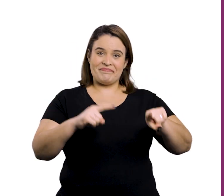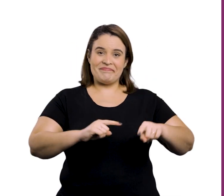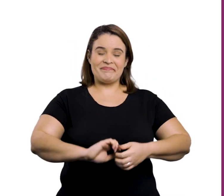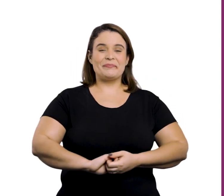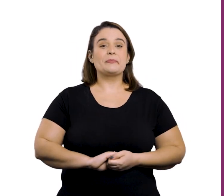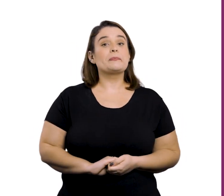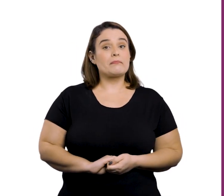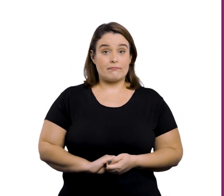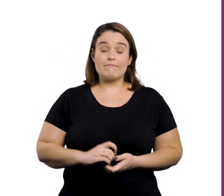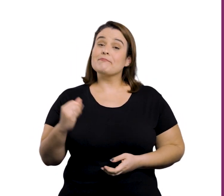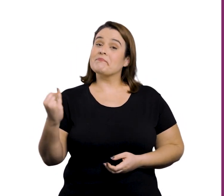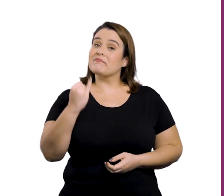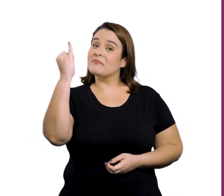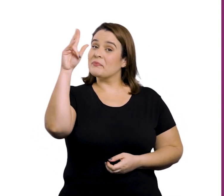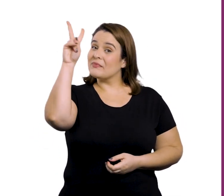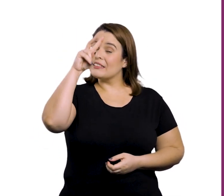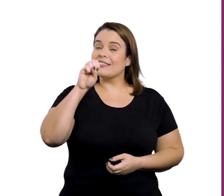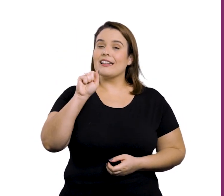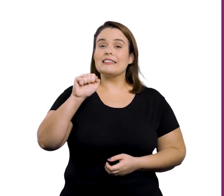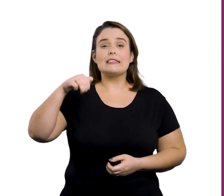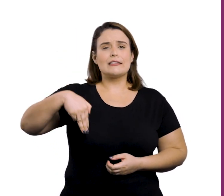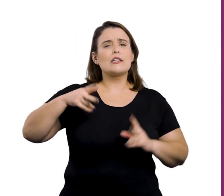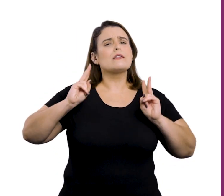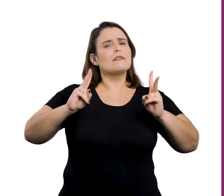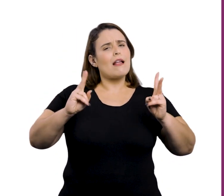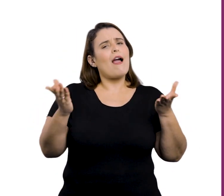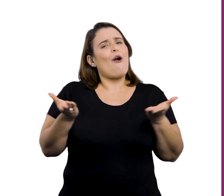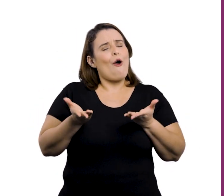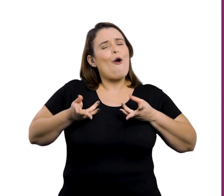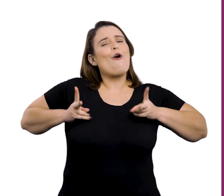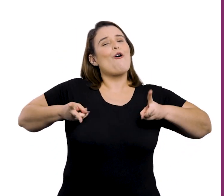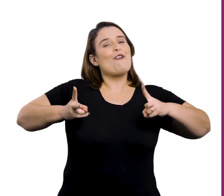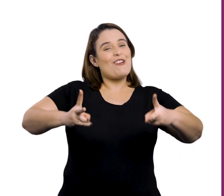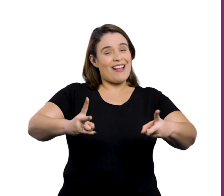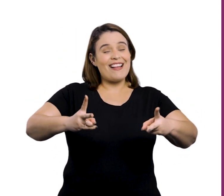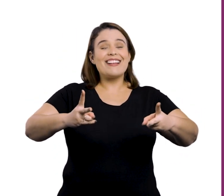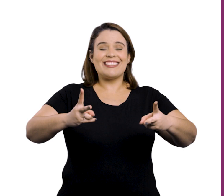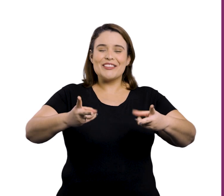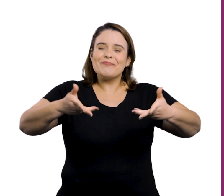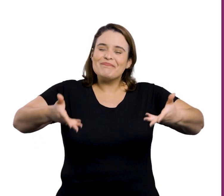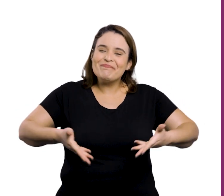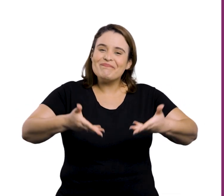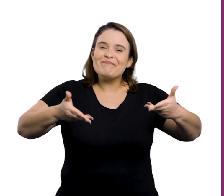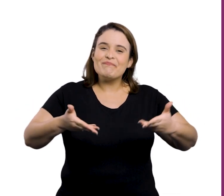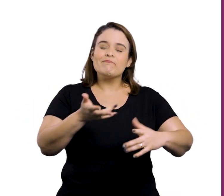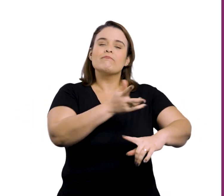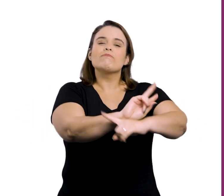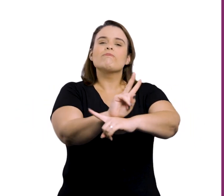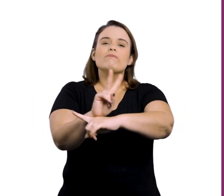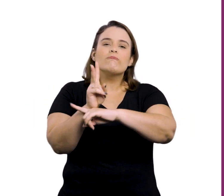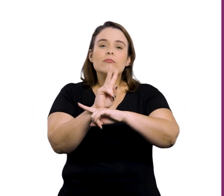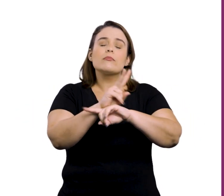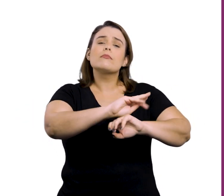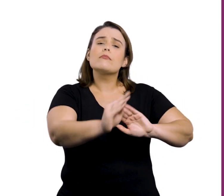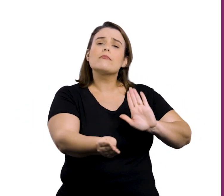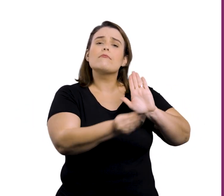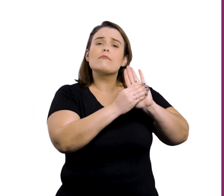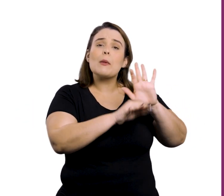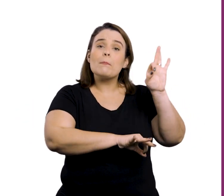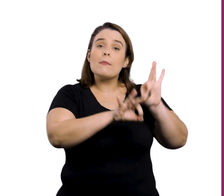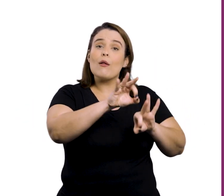contra a Barbárie. Vale ressaltar que a nossa SAM sempre esteve e continua dedicada ao monitoramento